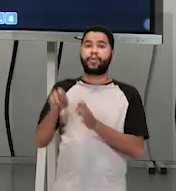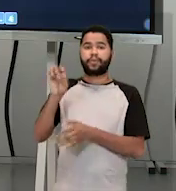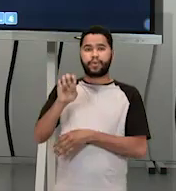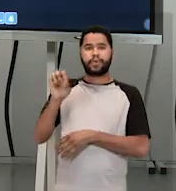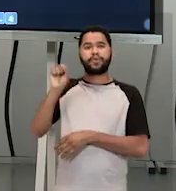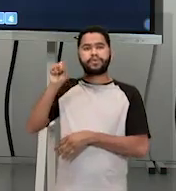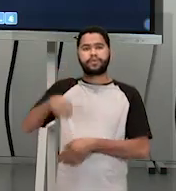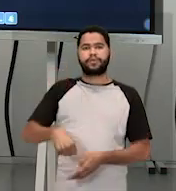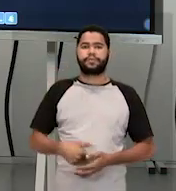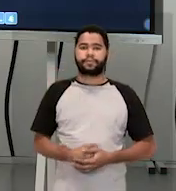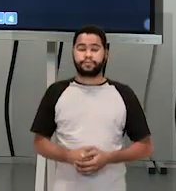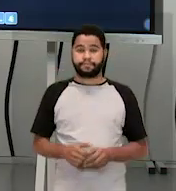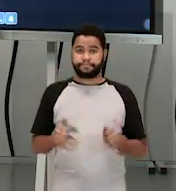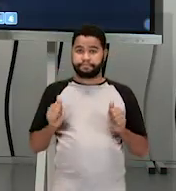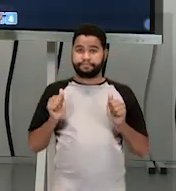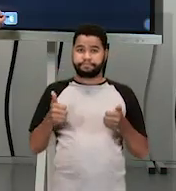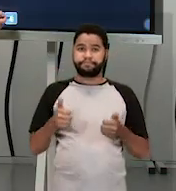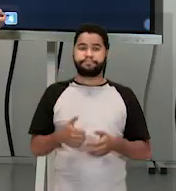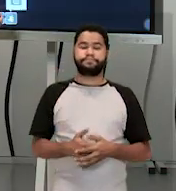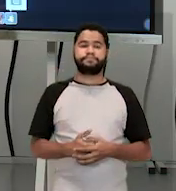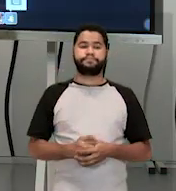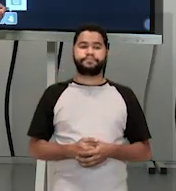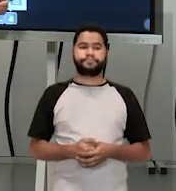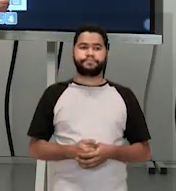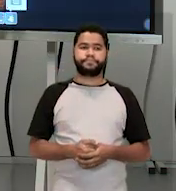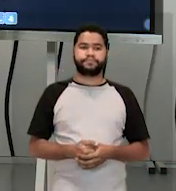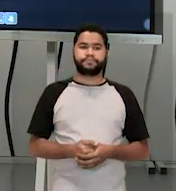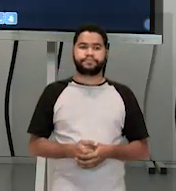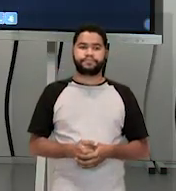sim. Ok?